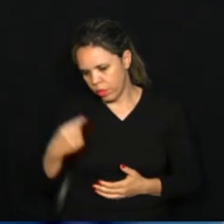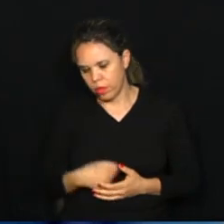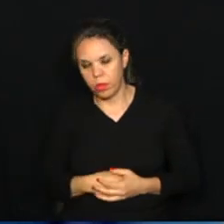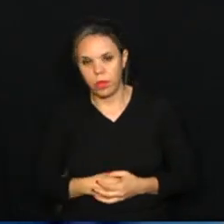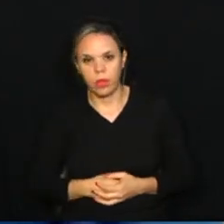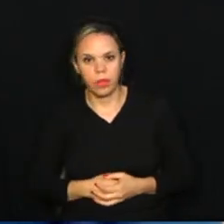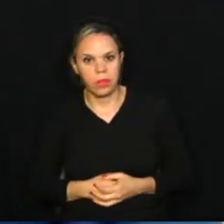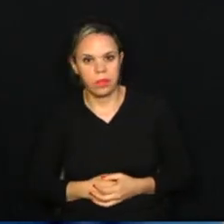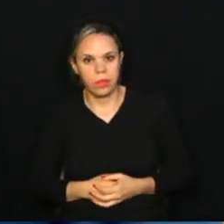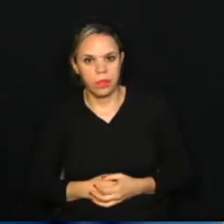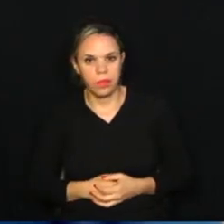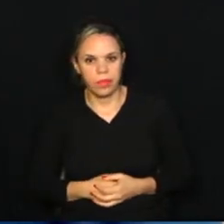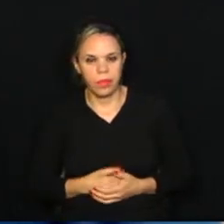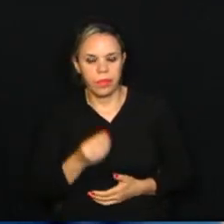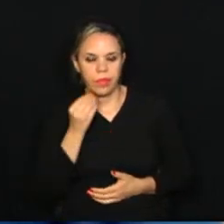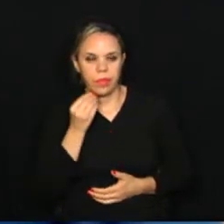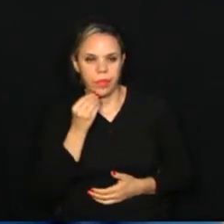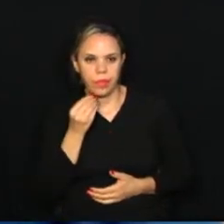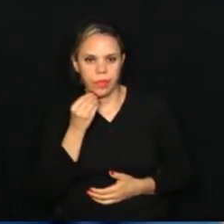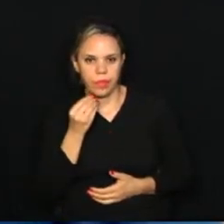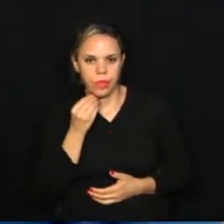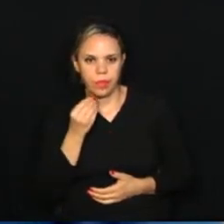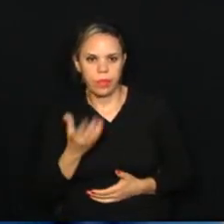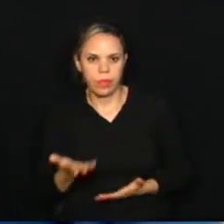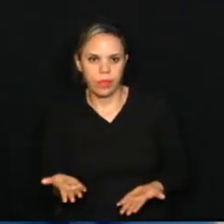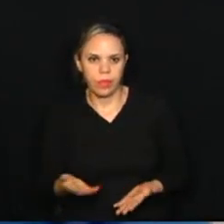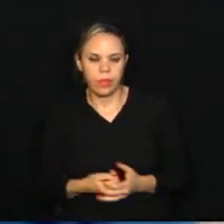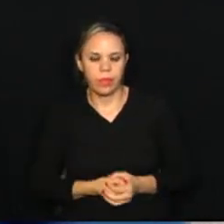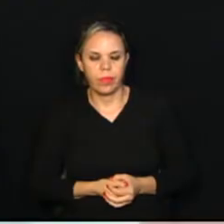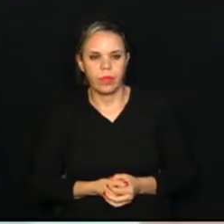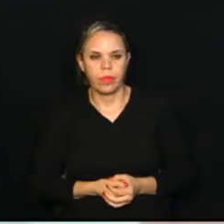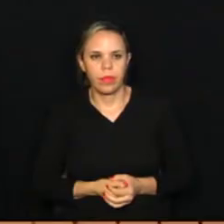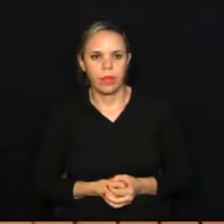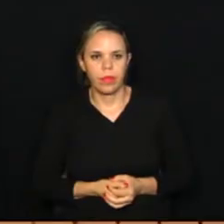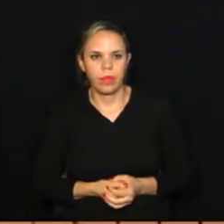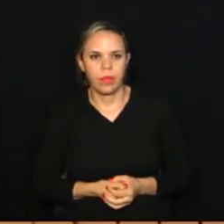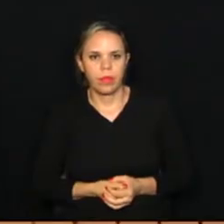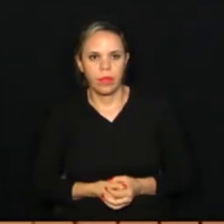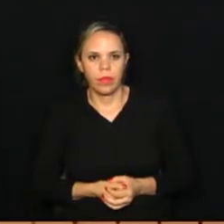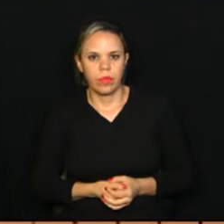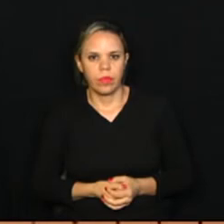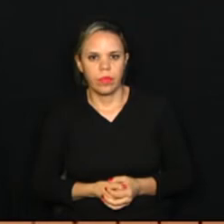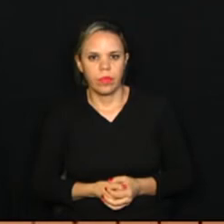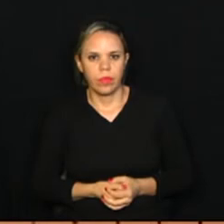Gaspar, pela oportunidade da gente estar aqui. Muito obrigado.